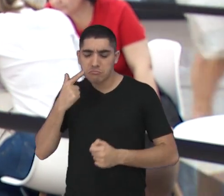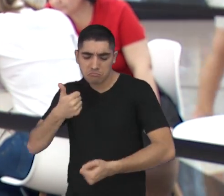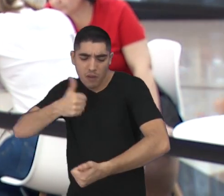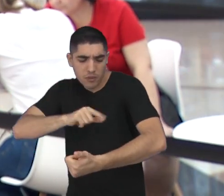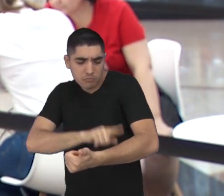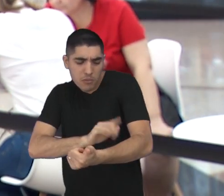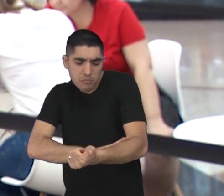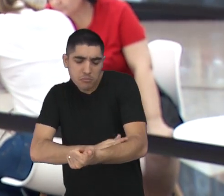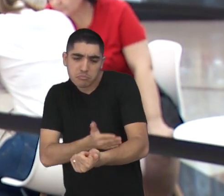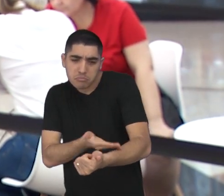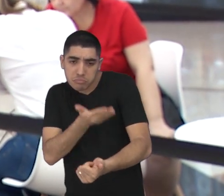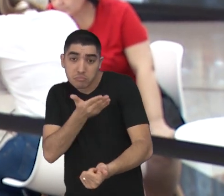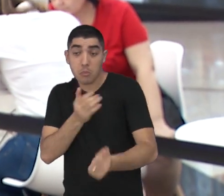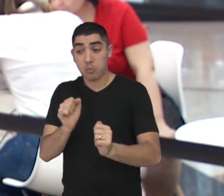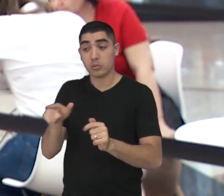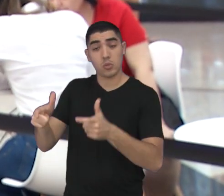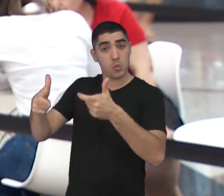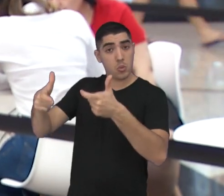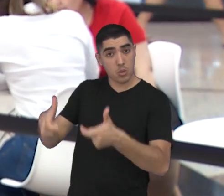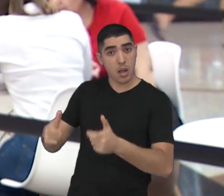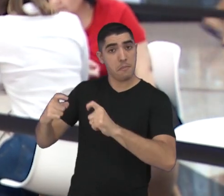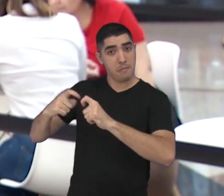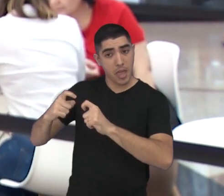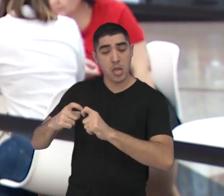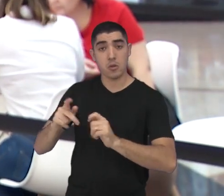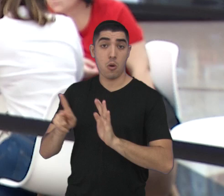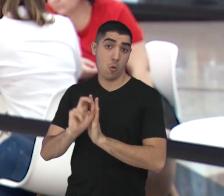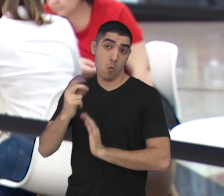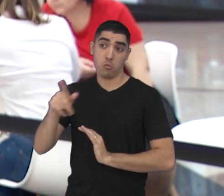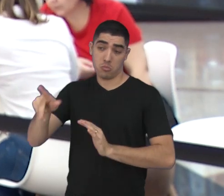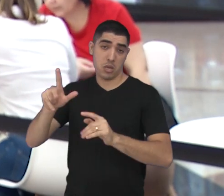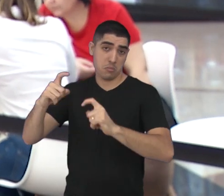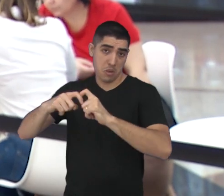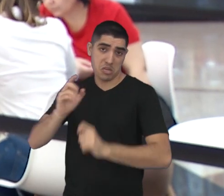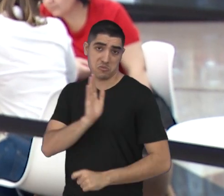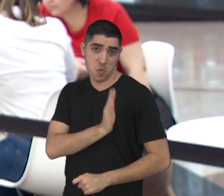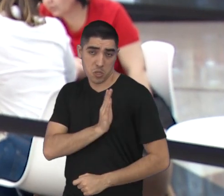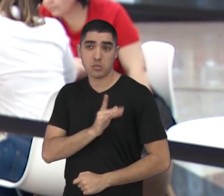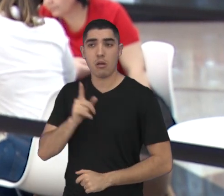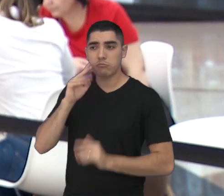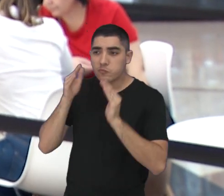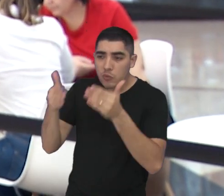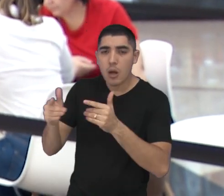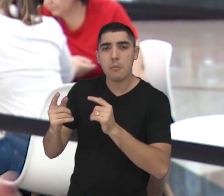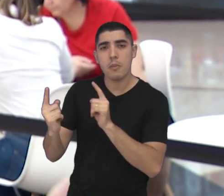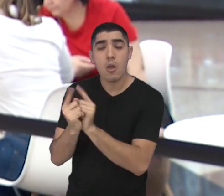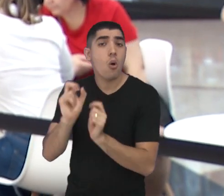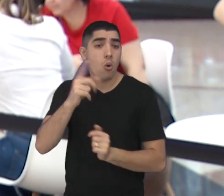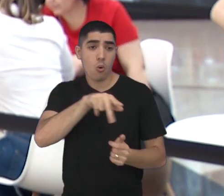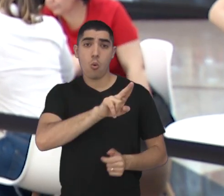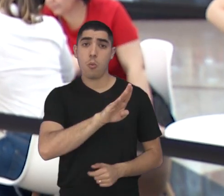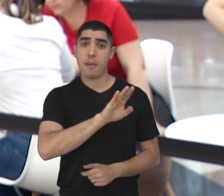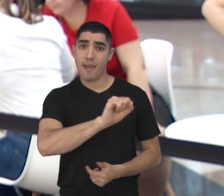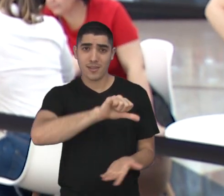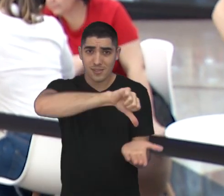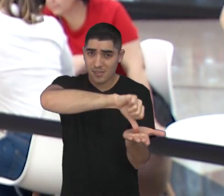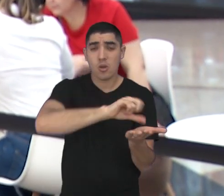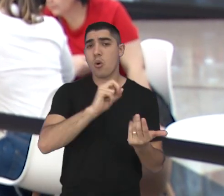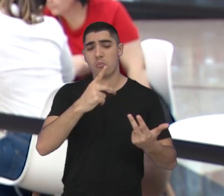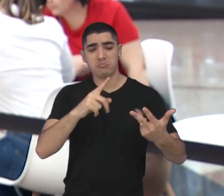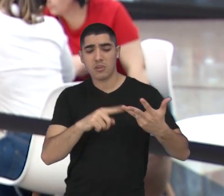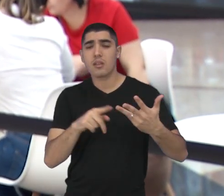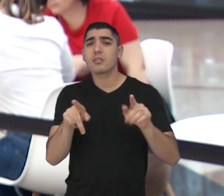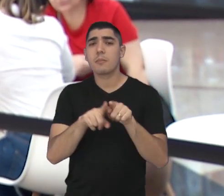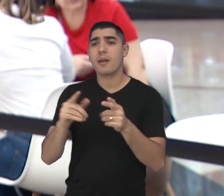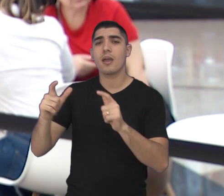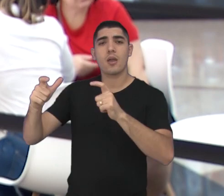alerta e aferir a pressão. É possível aferir no consultório médico de um clínico ou cardiologista, ou na unidade básica de saúde,